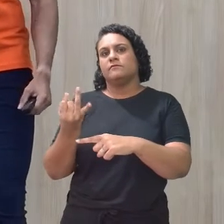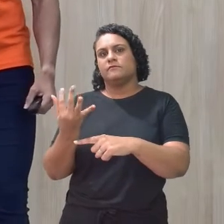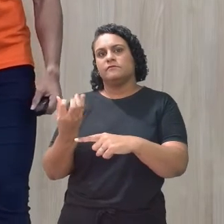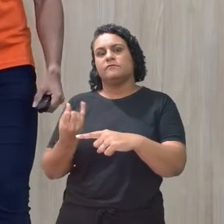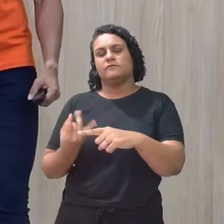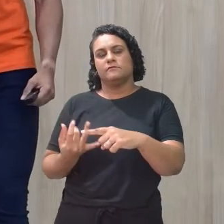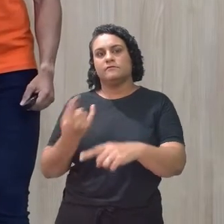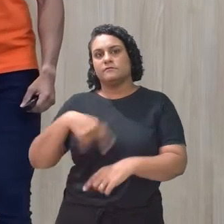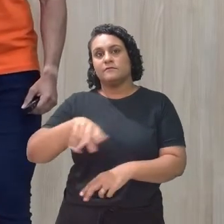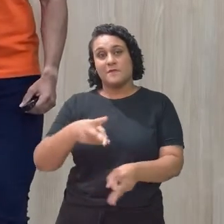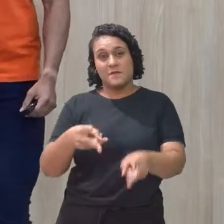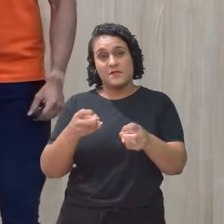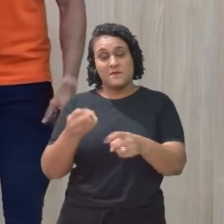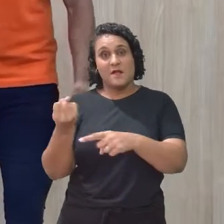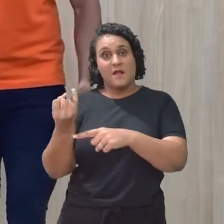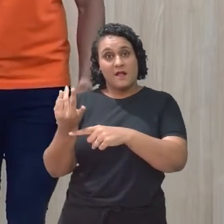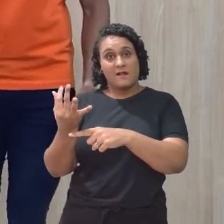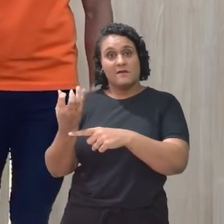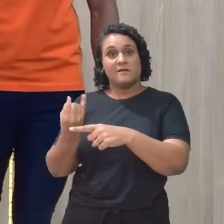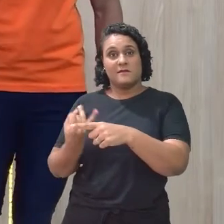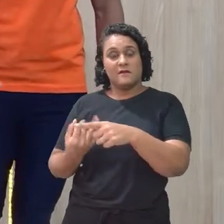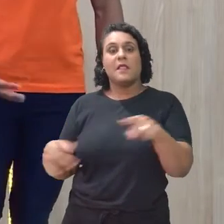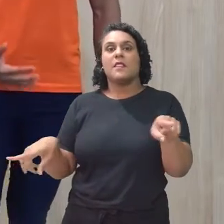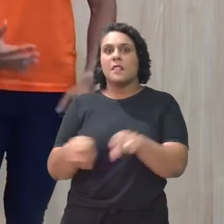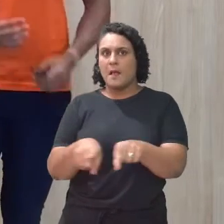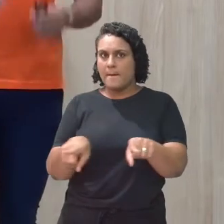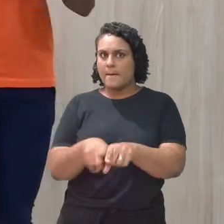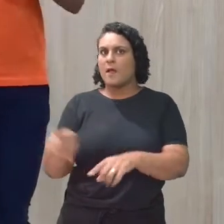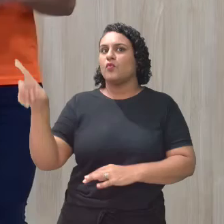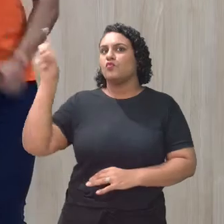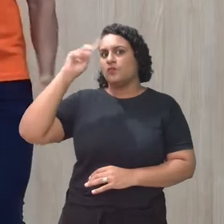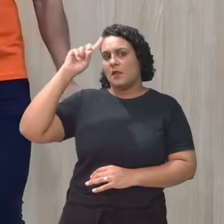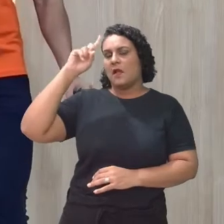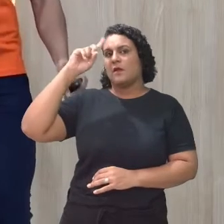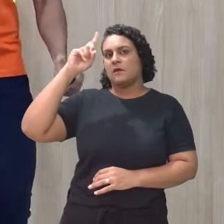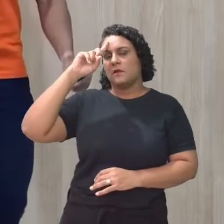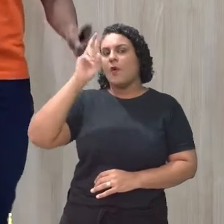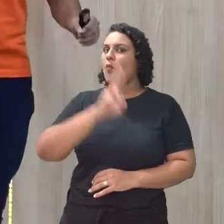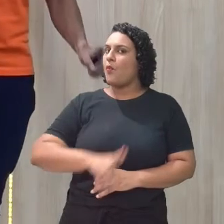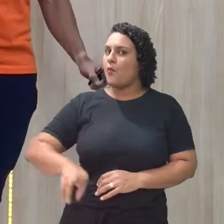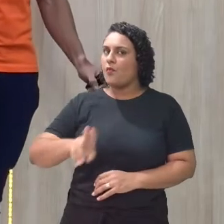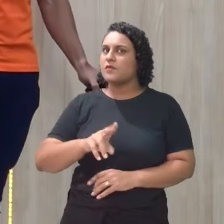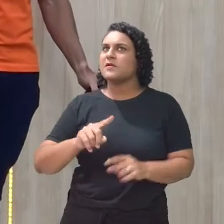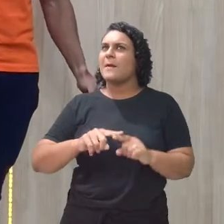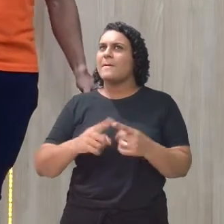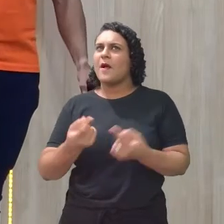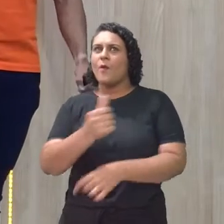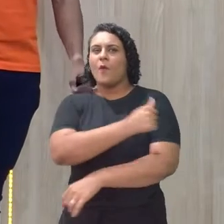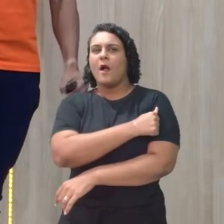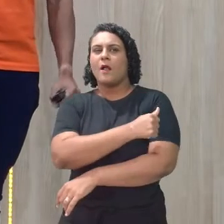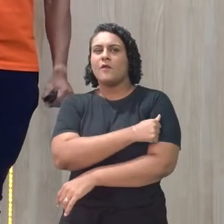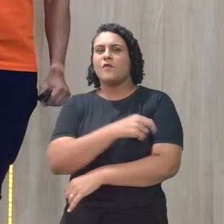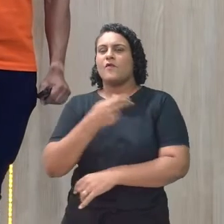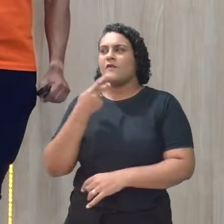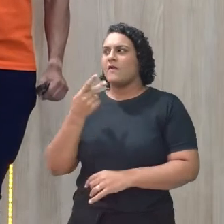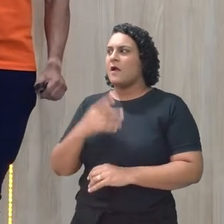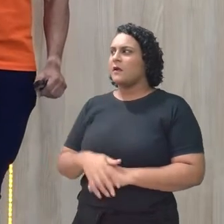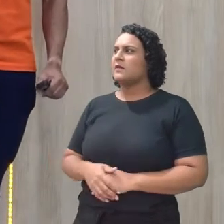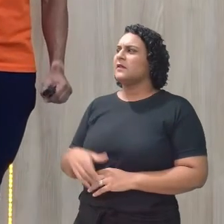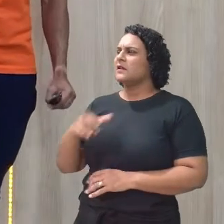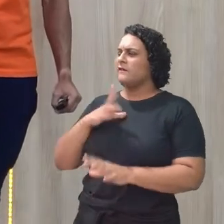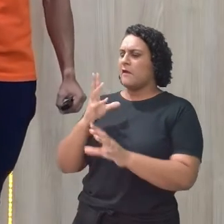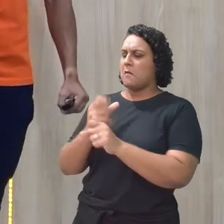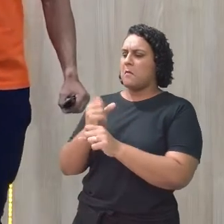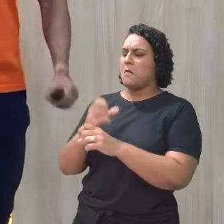vai ver que fração também está no seu dia a dia, mas como todo aluno sempre fala, né? Se viu um probleminha com